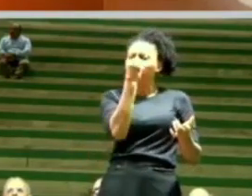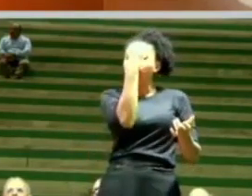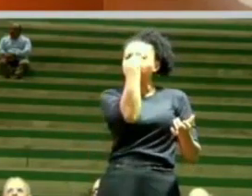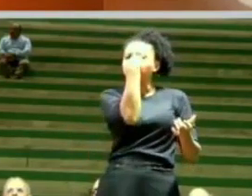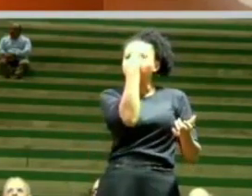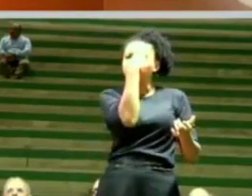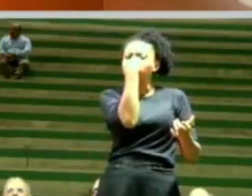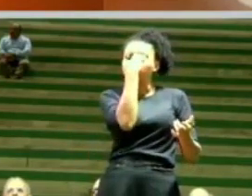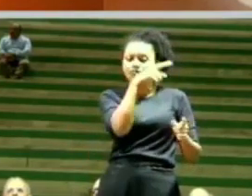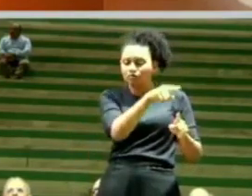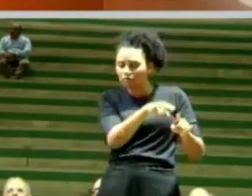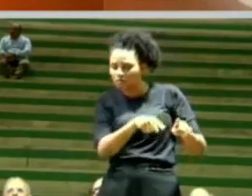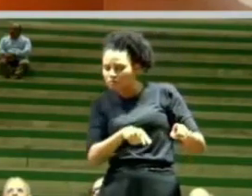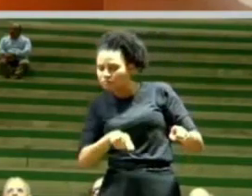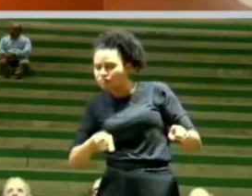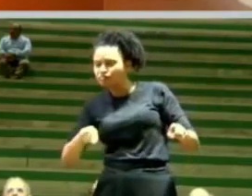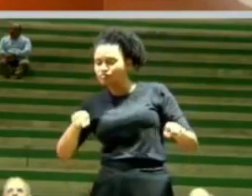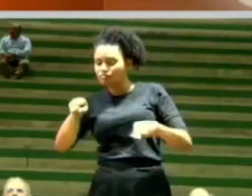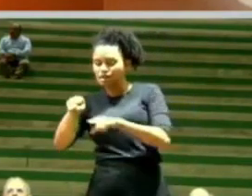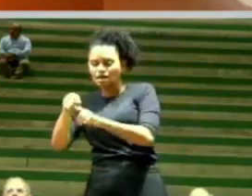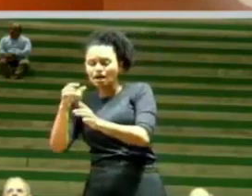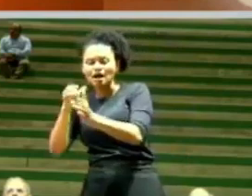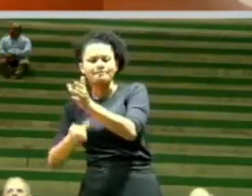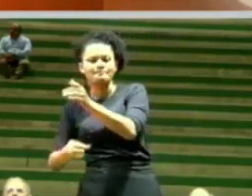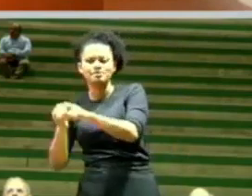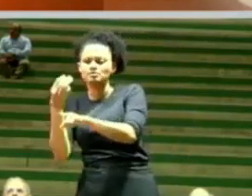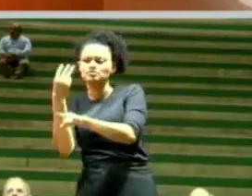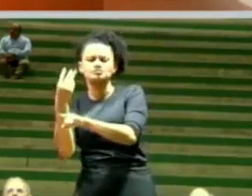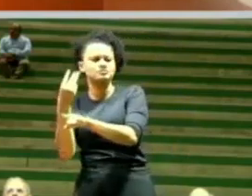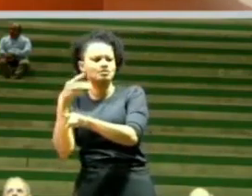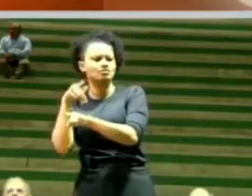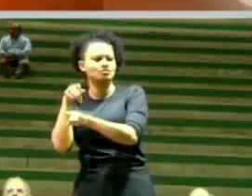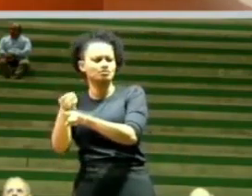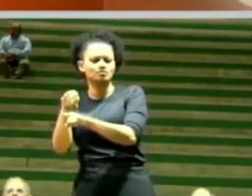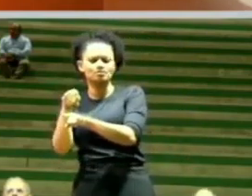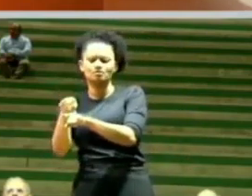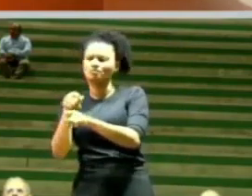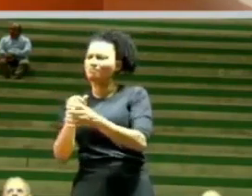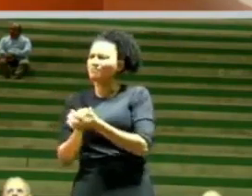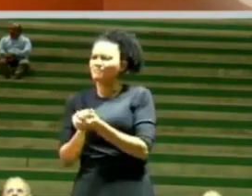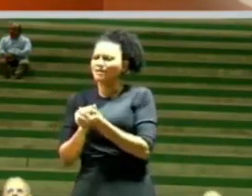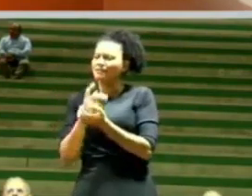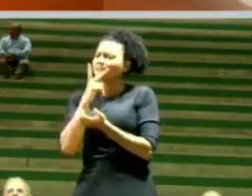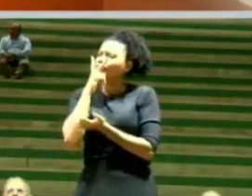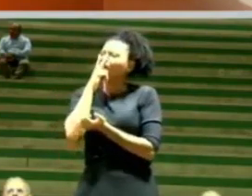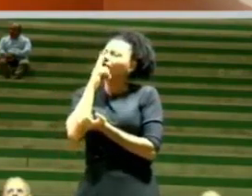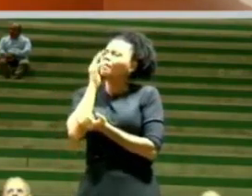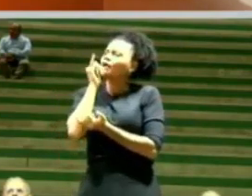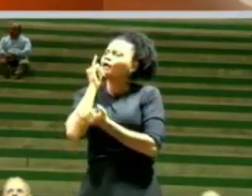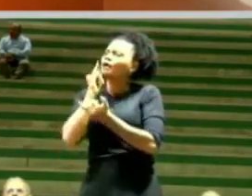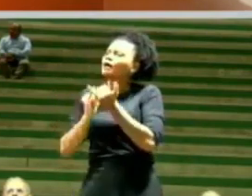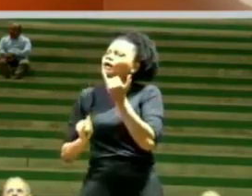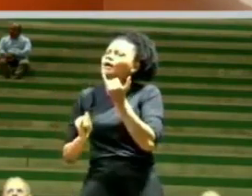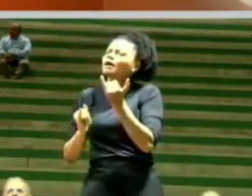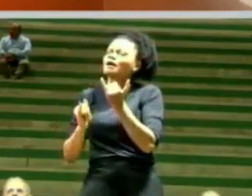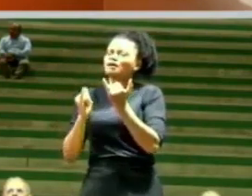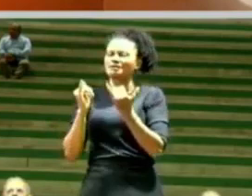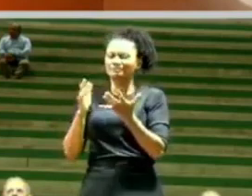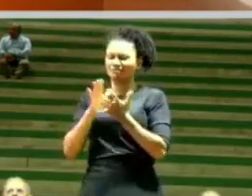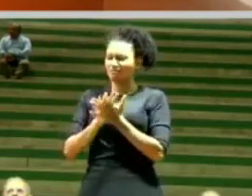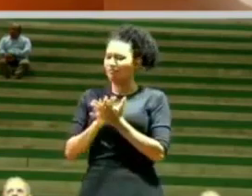vale, e no capítulo de número 3 ele está numa espécie de